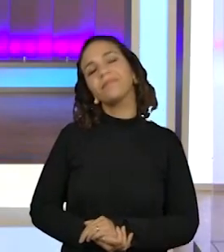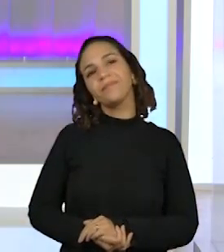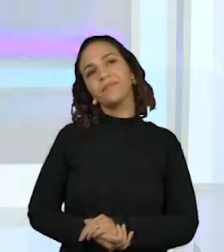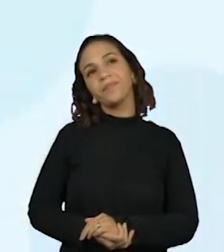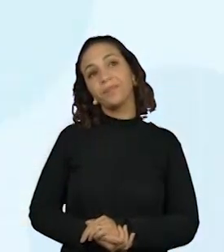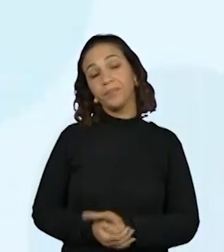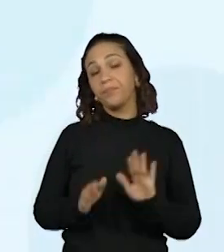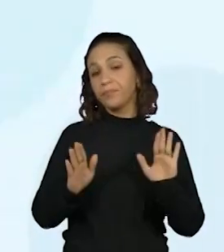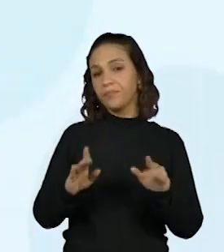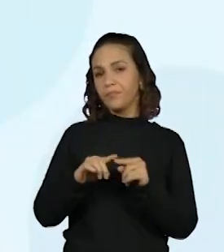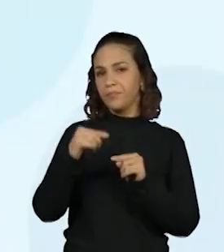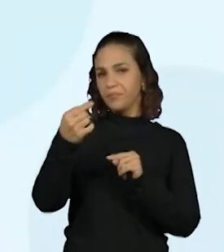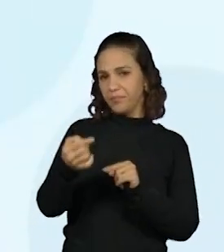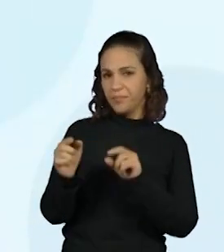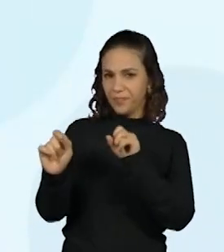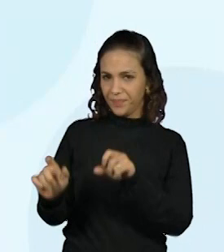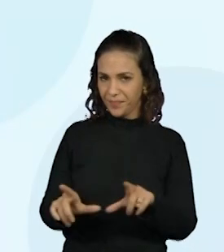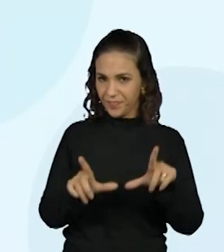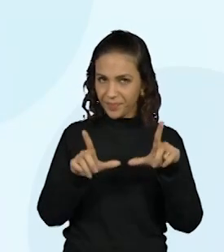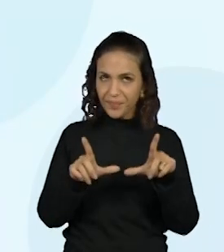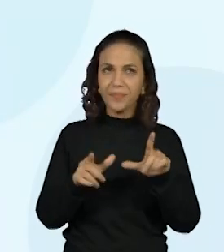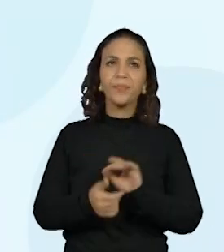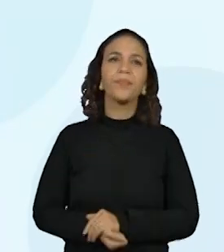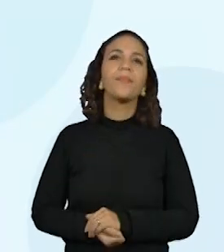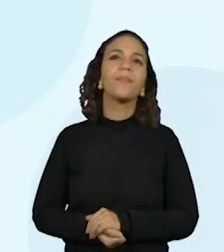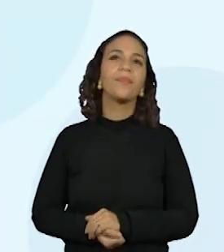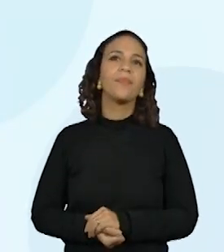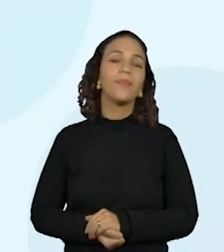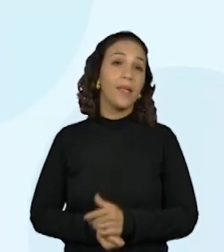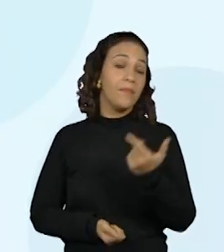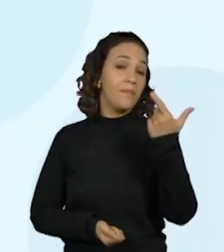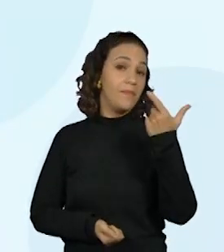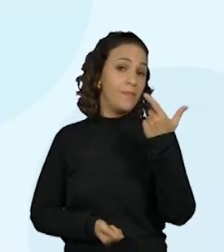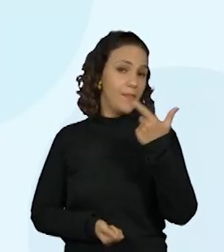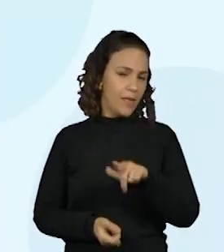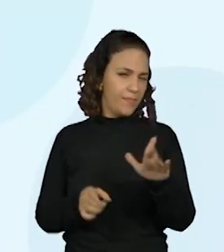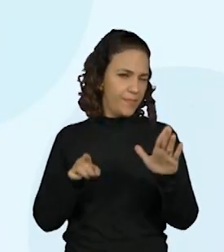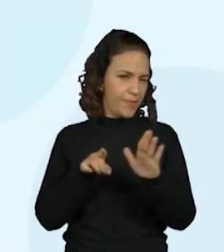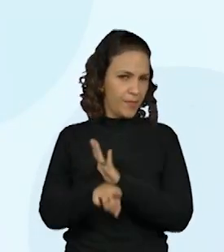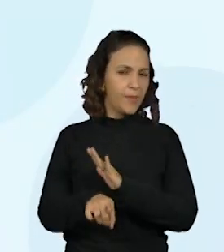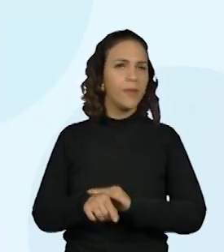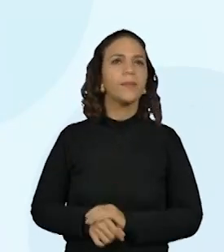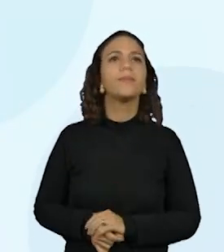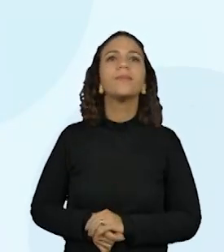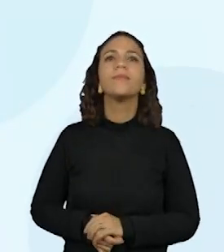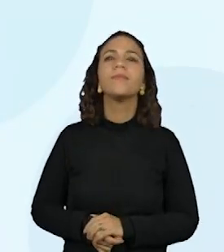Na tela seguinte, temos mais uma questão.